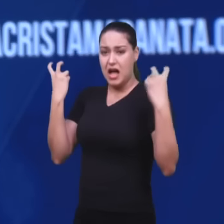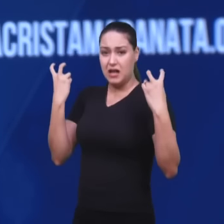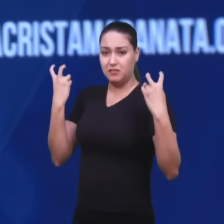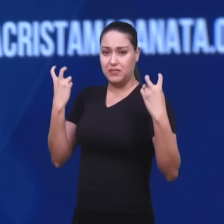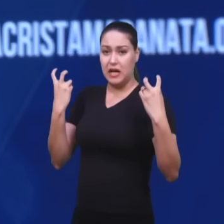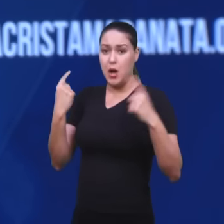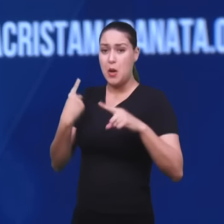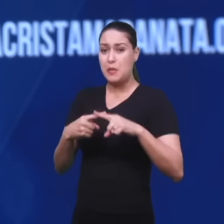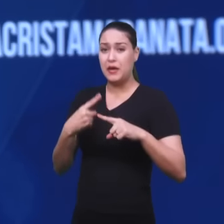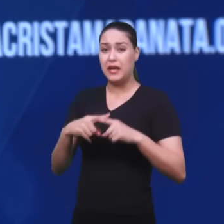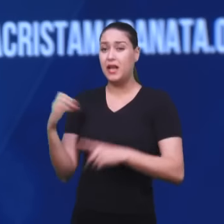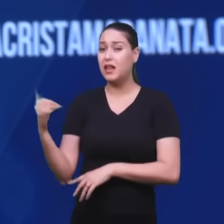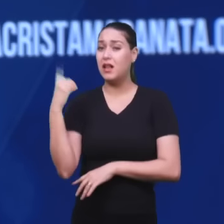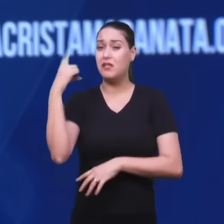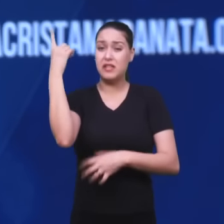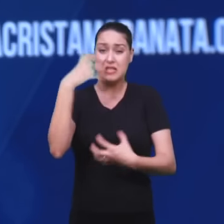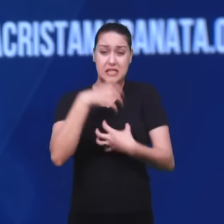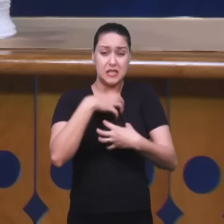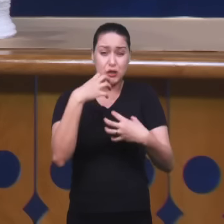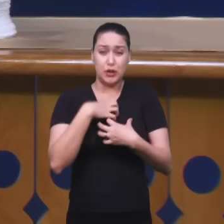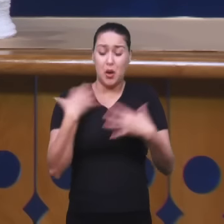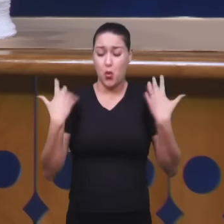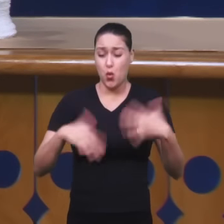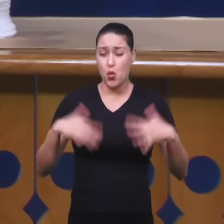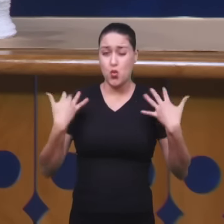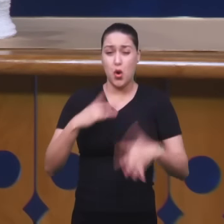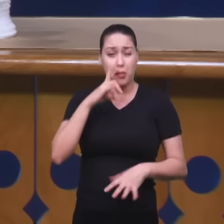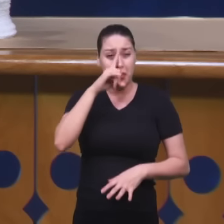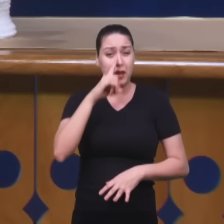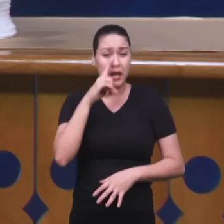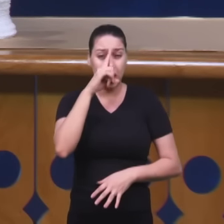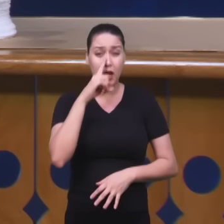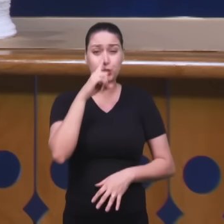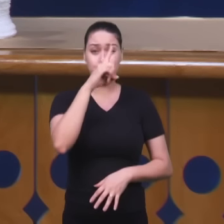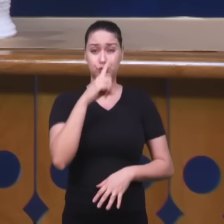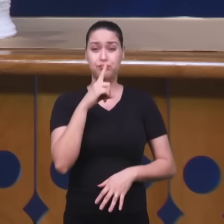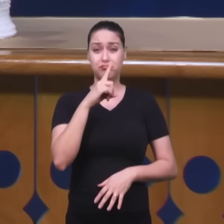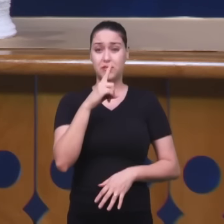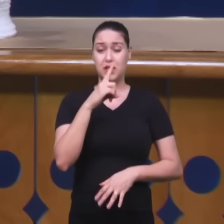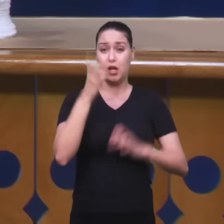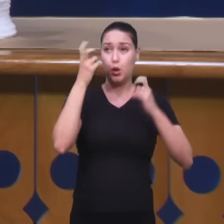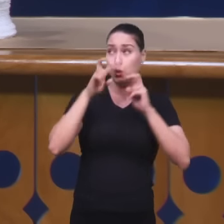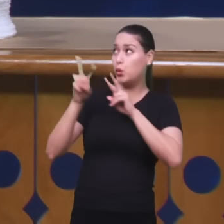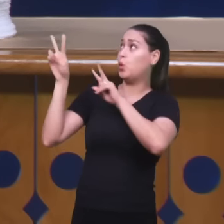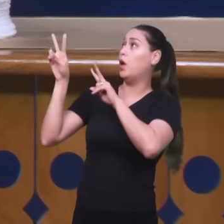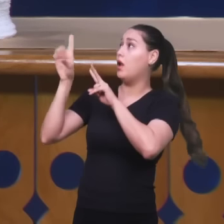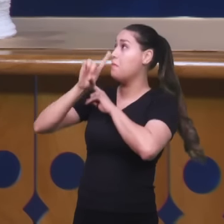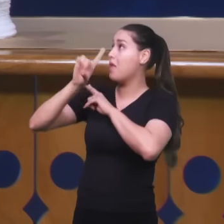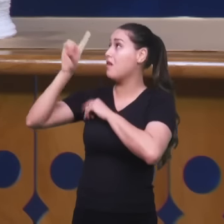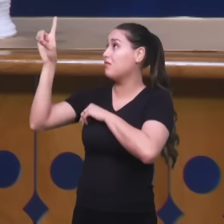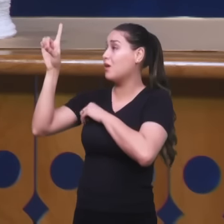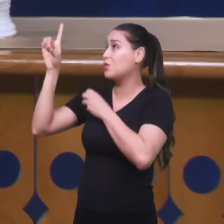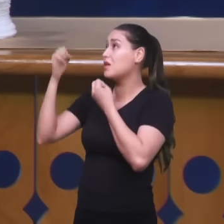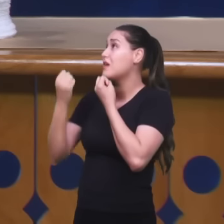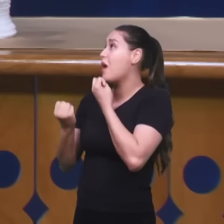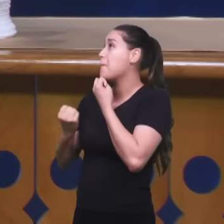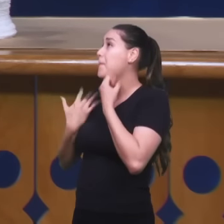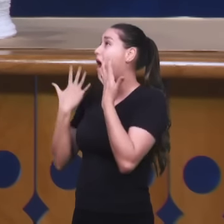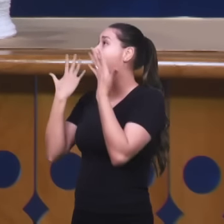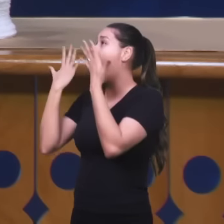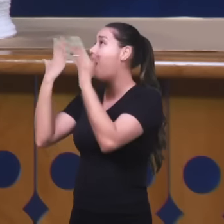estava se sentindo Em perigo Ele se volta Para o Todo-Poderoso E expressa A sua angústia Se